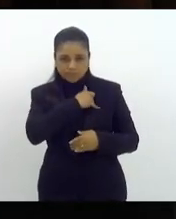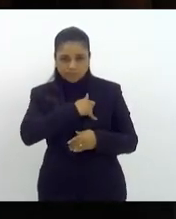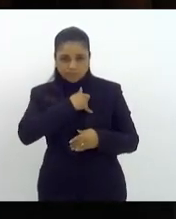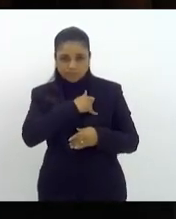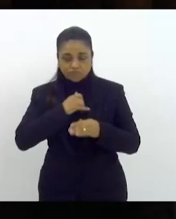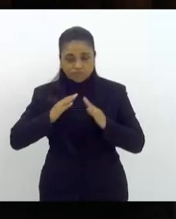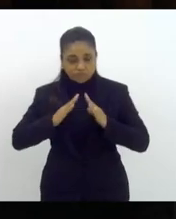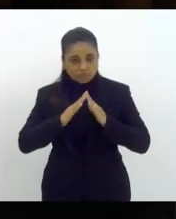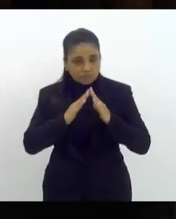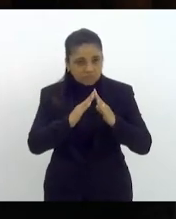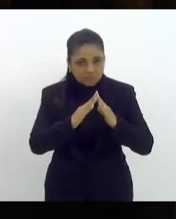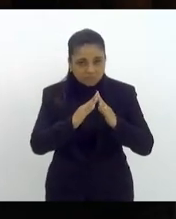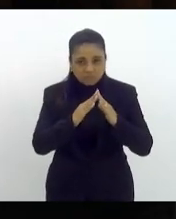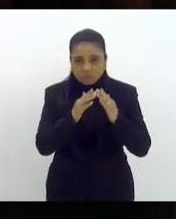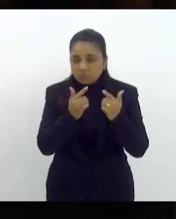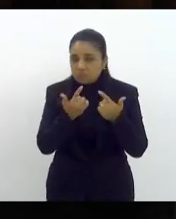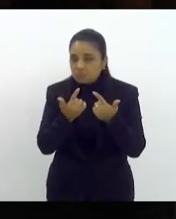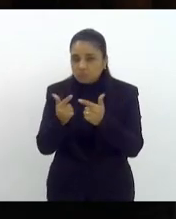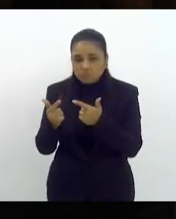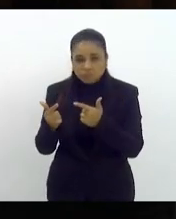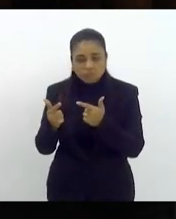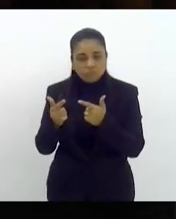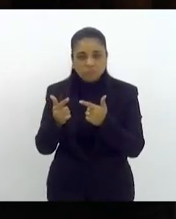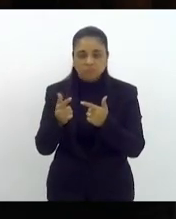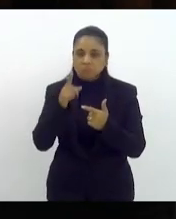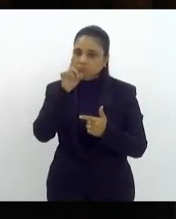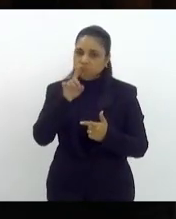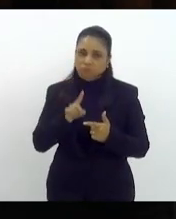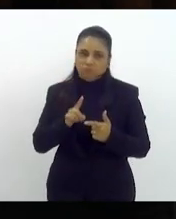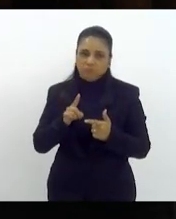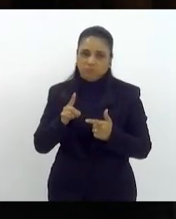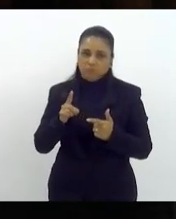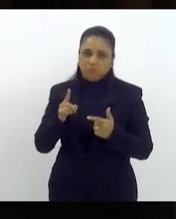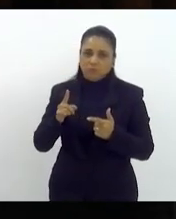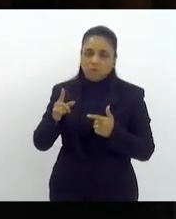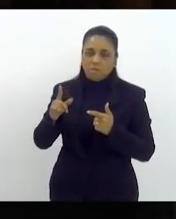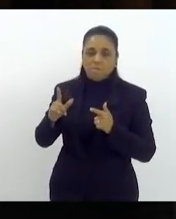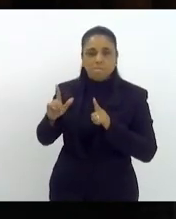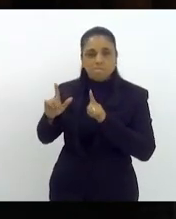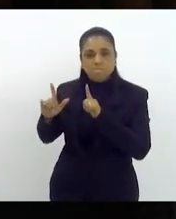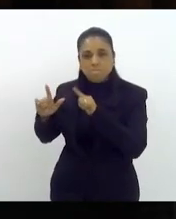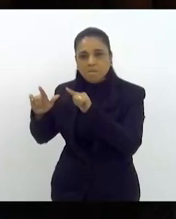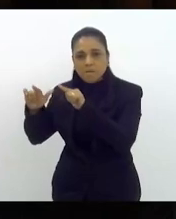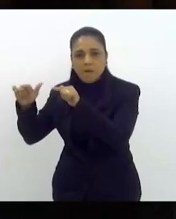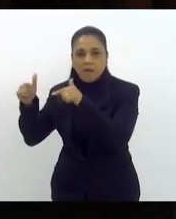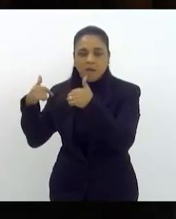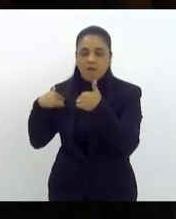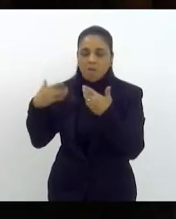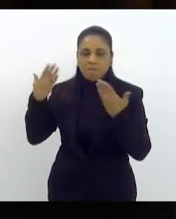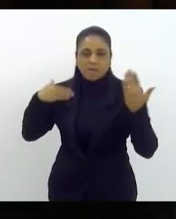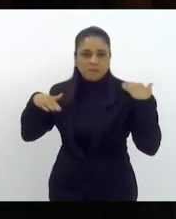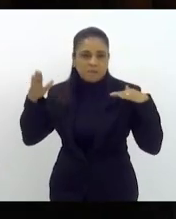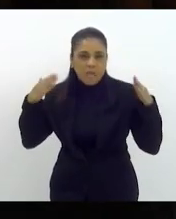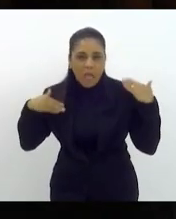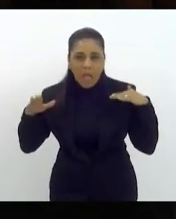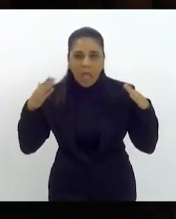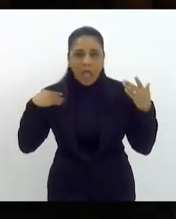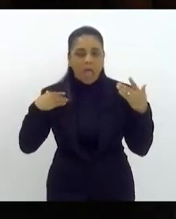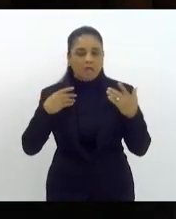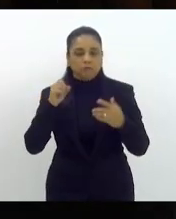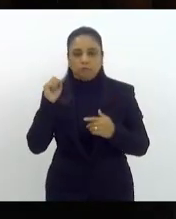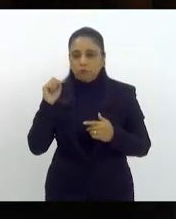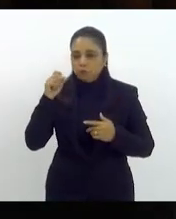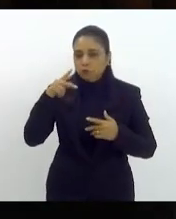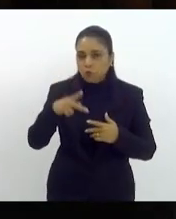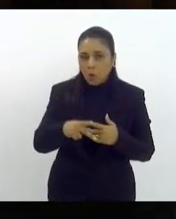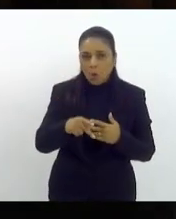tem o direito de sair hoje com a sua família para ir num parque para ir no shopping para ir jantar com a sua família para fazer